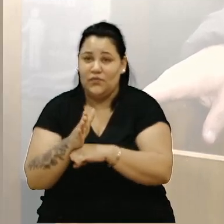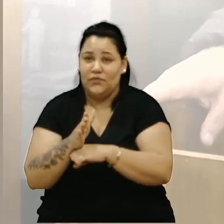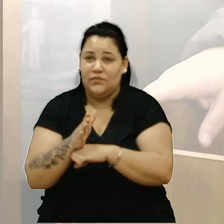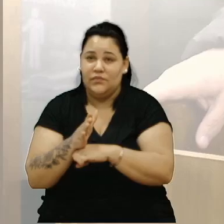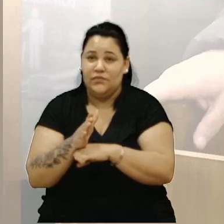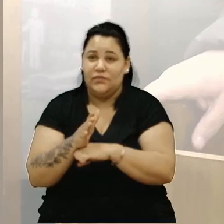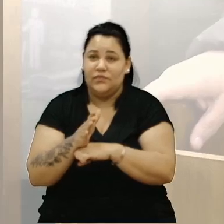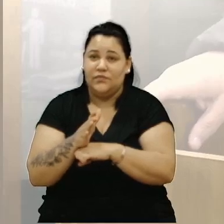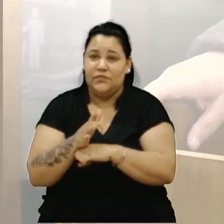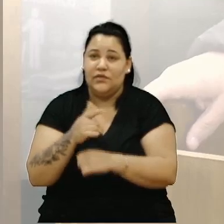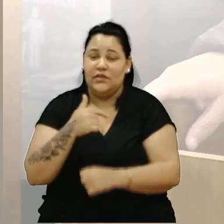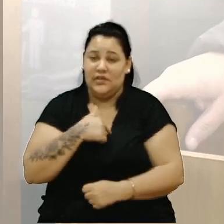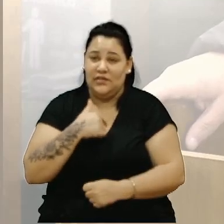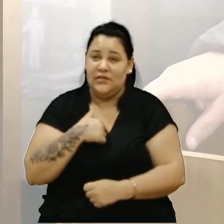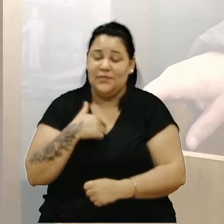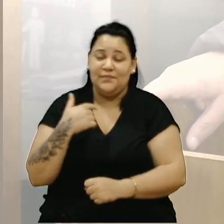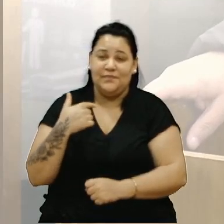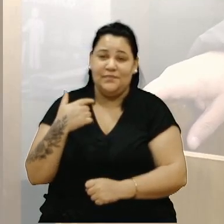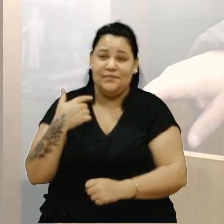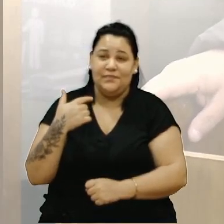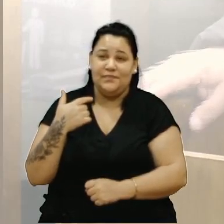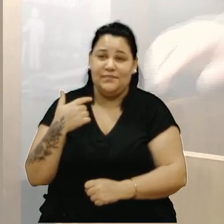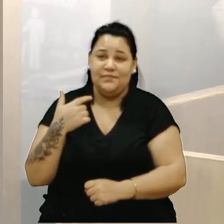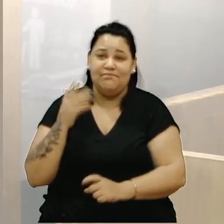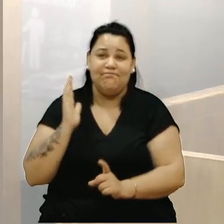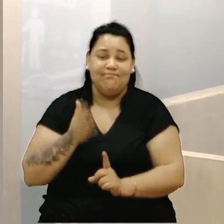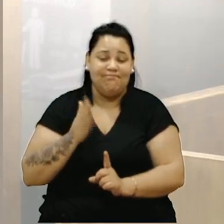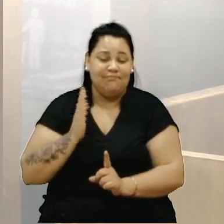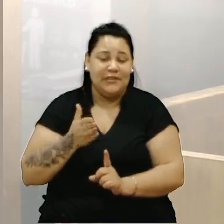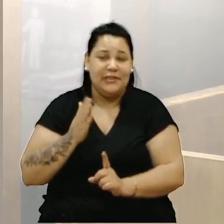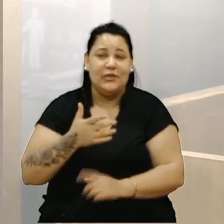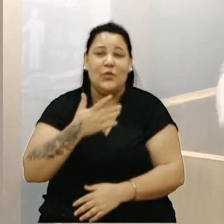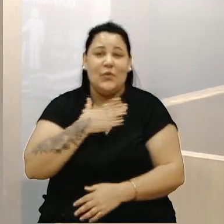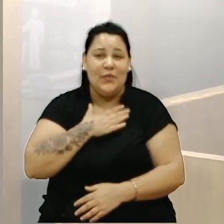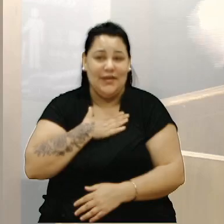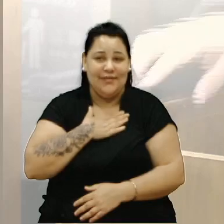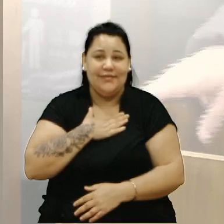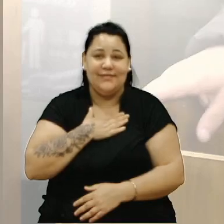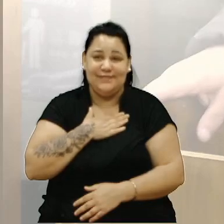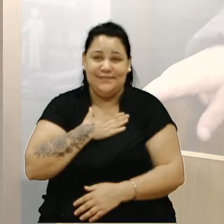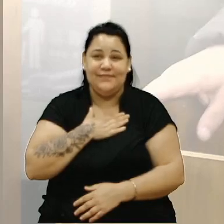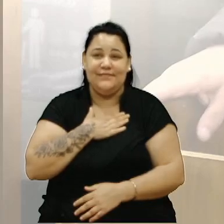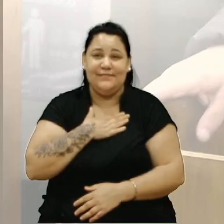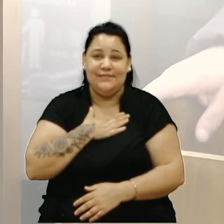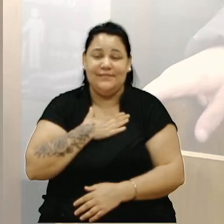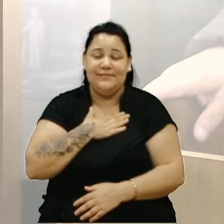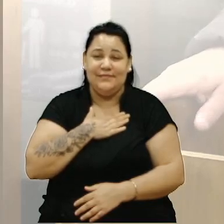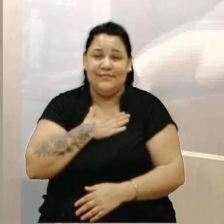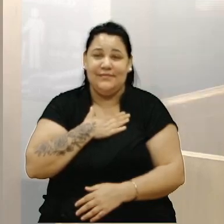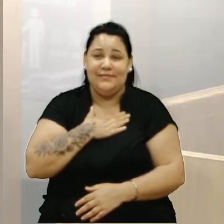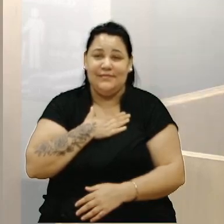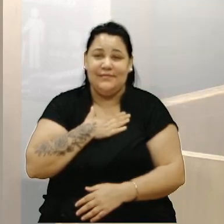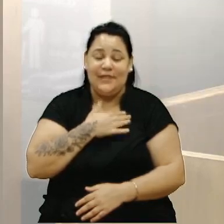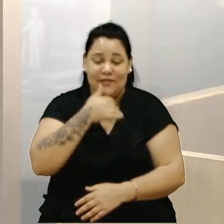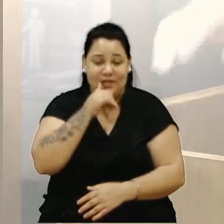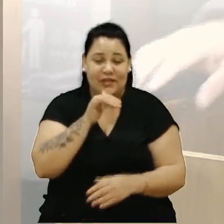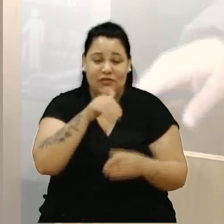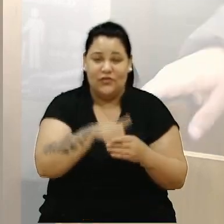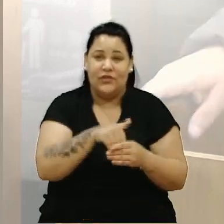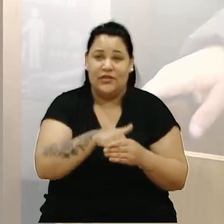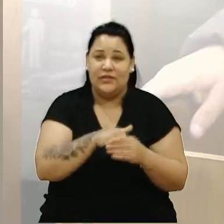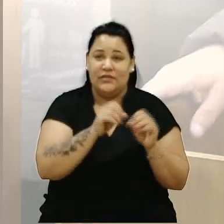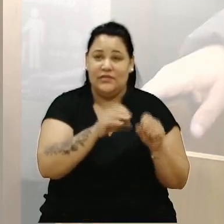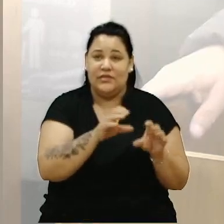no grupo, porque eu tinha aprovado. Deixamos de votar na educação. Vários vereadores fizeram isso, eu fui um dos que fiz